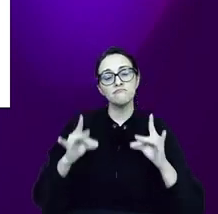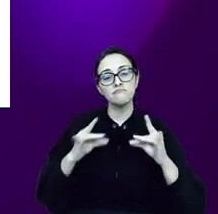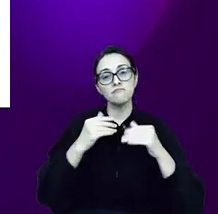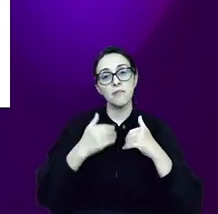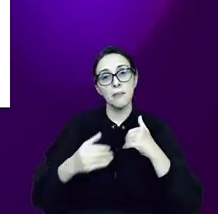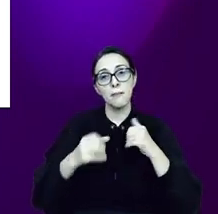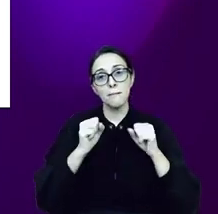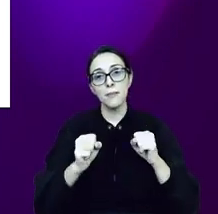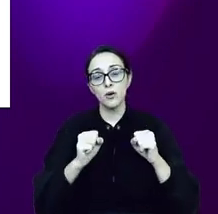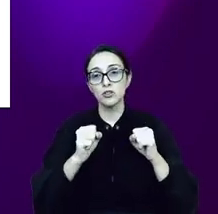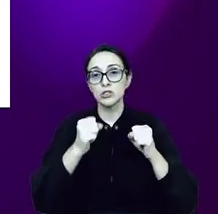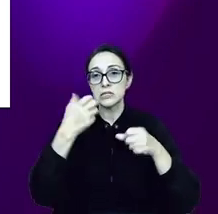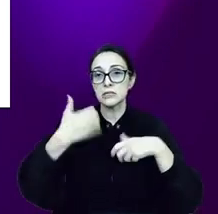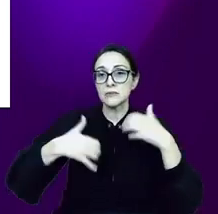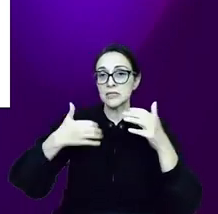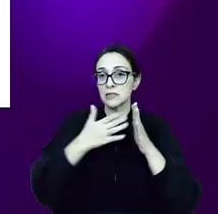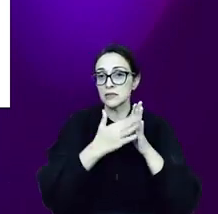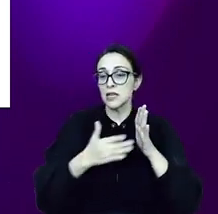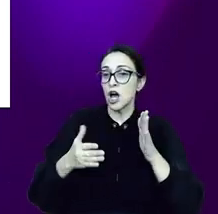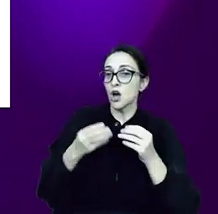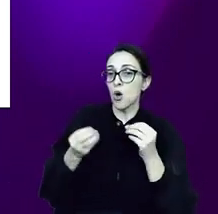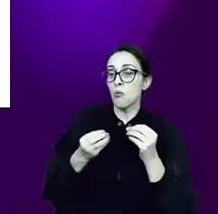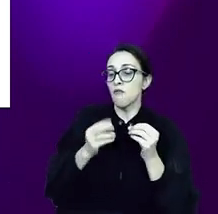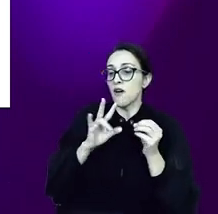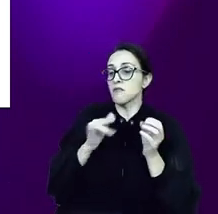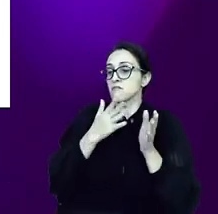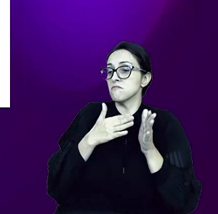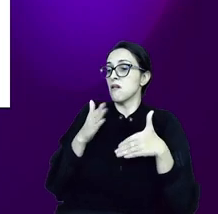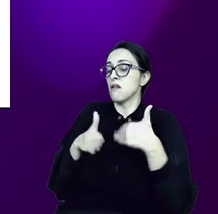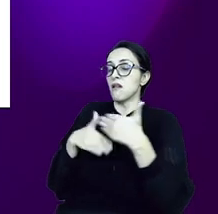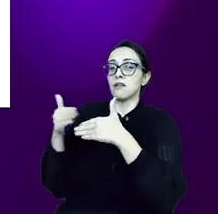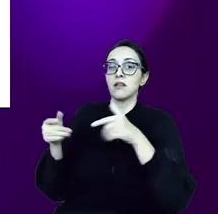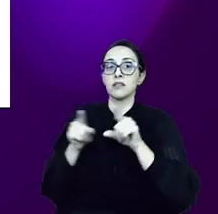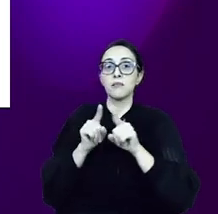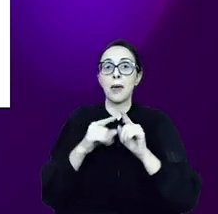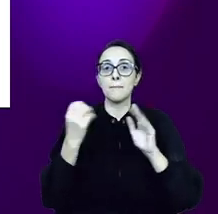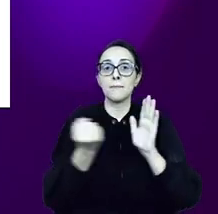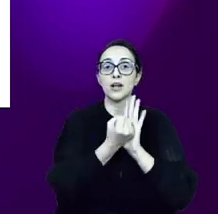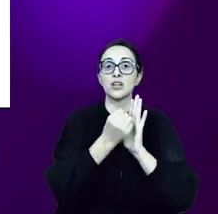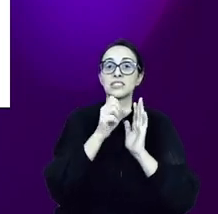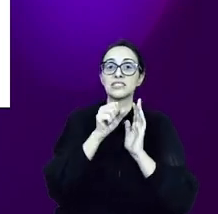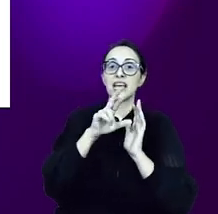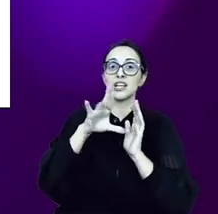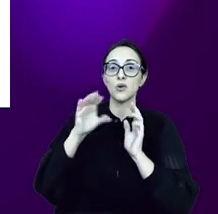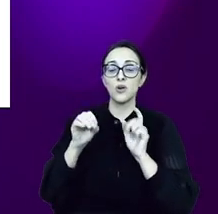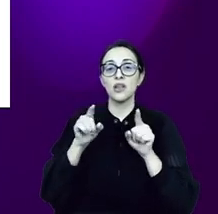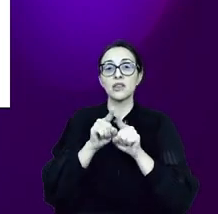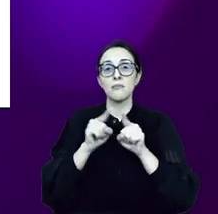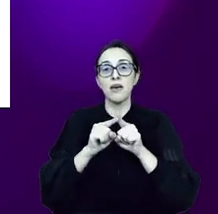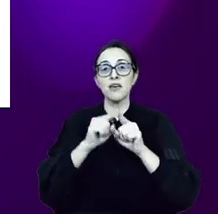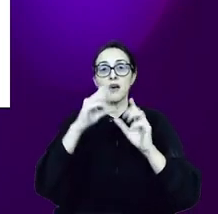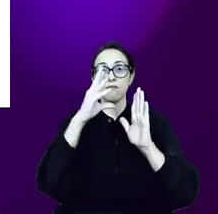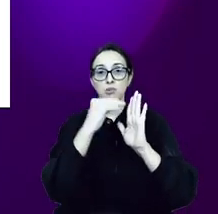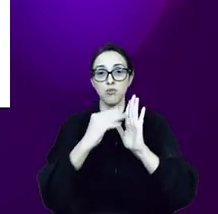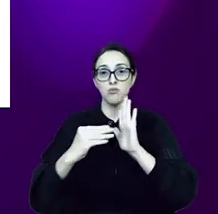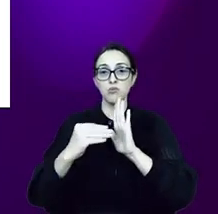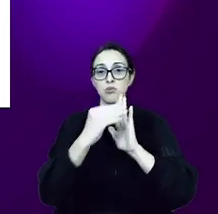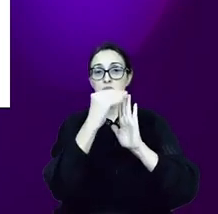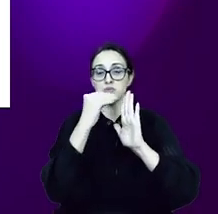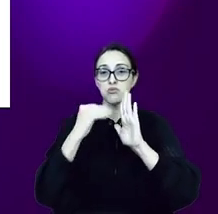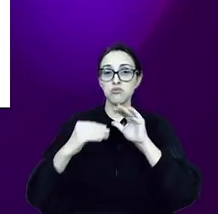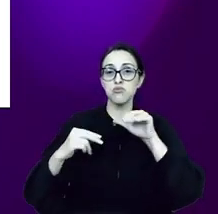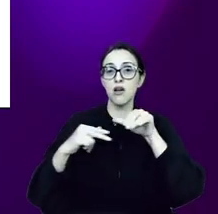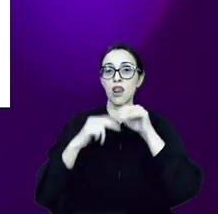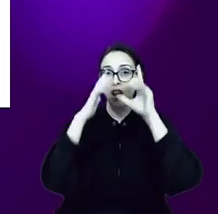esses aspectos prognósticos, como marcadores séricos e também novos achados de neuroimagem mais avançadas.